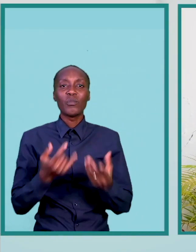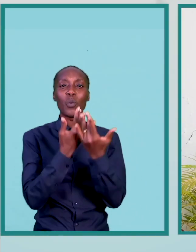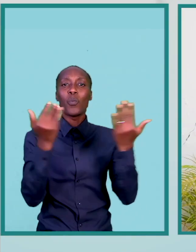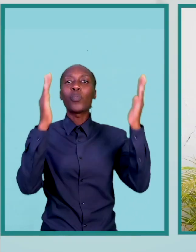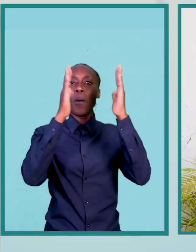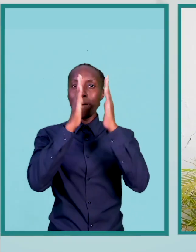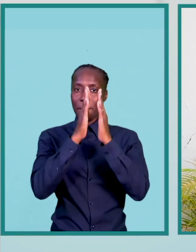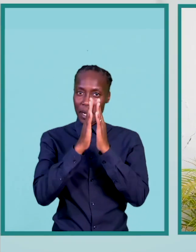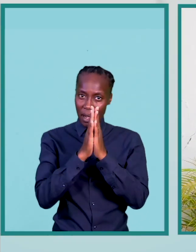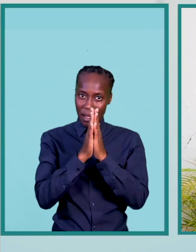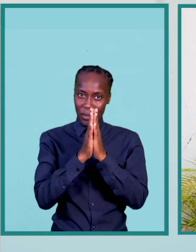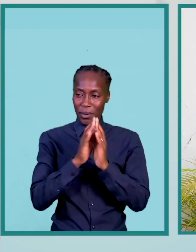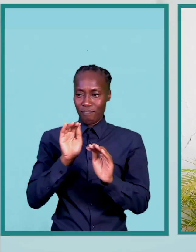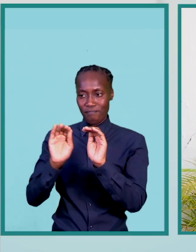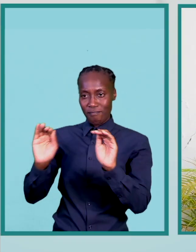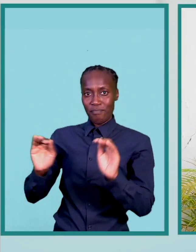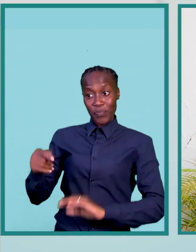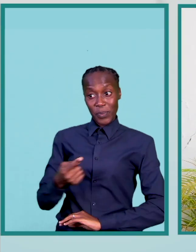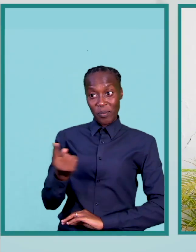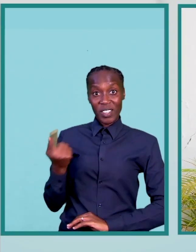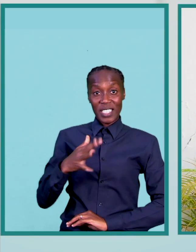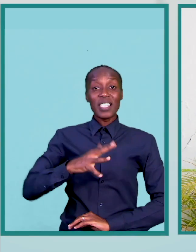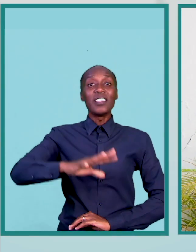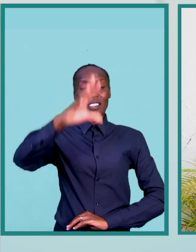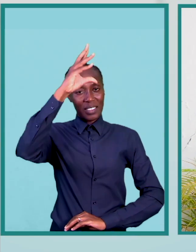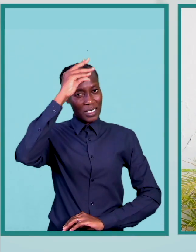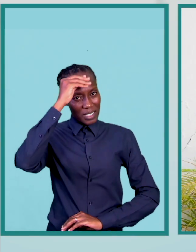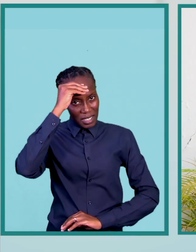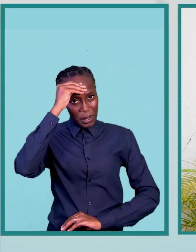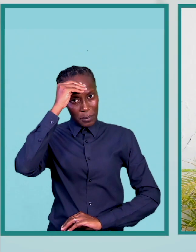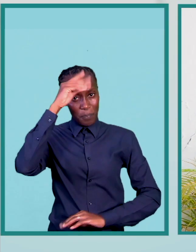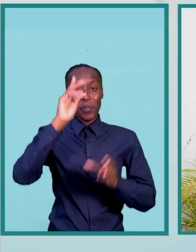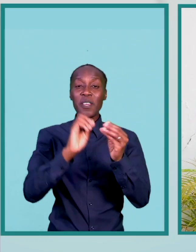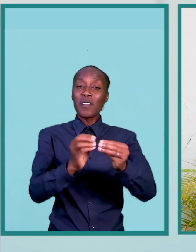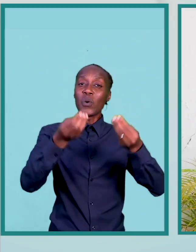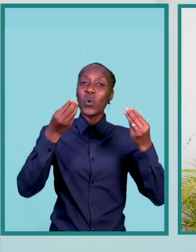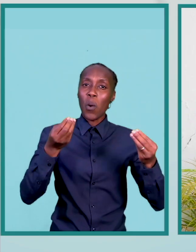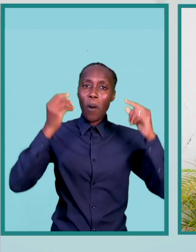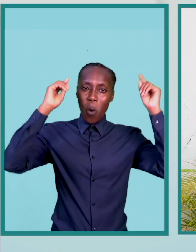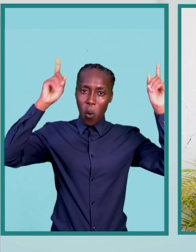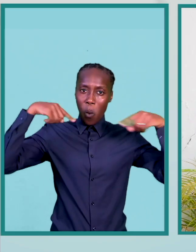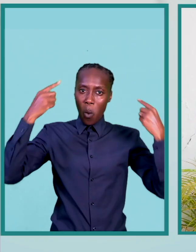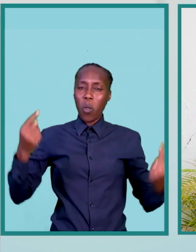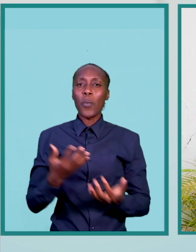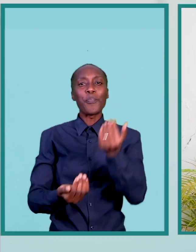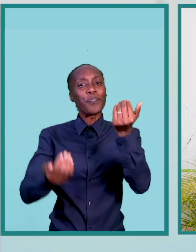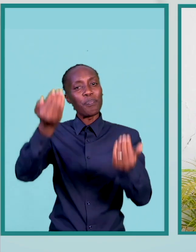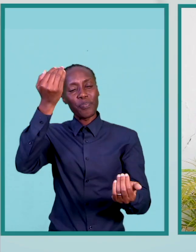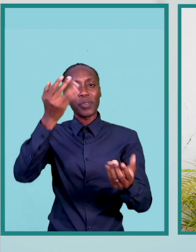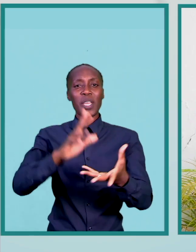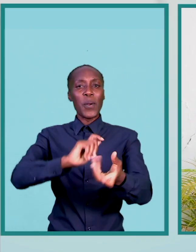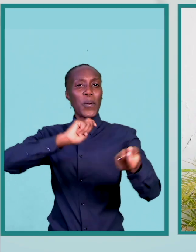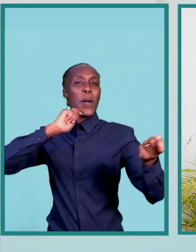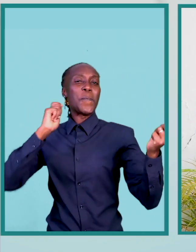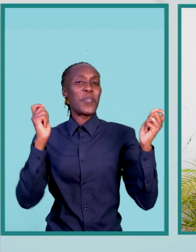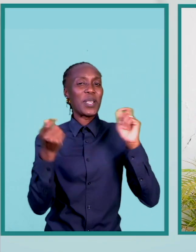Muito obrigado às tias no painel que nos fizeram entender sobre o que é ou o que são uniões